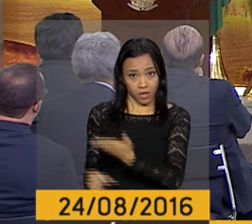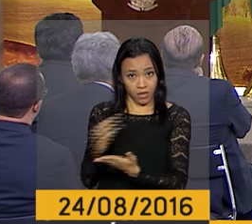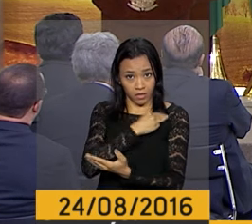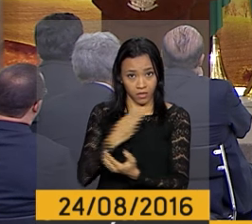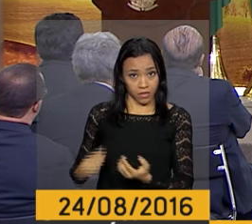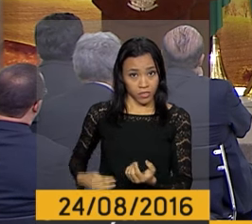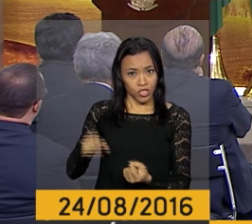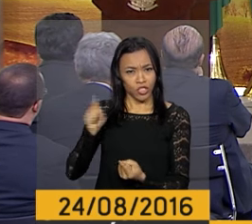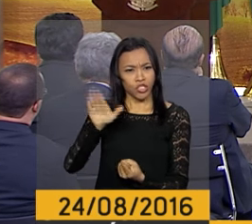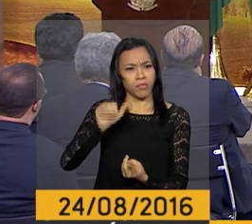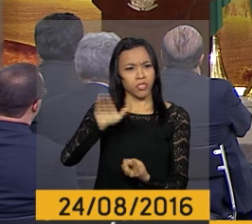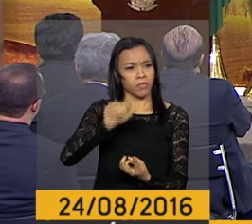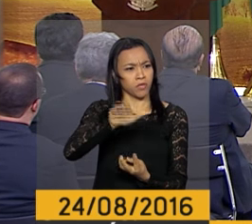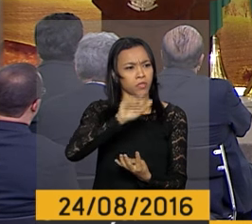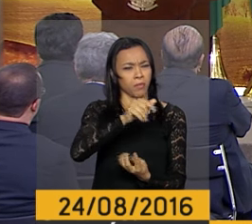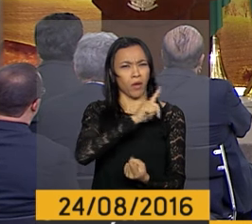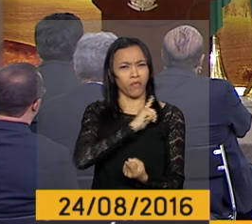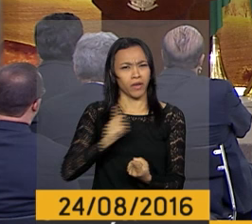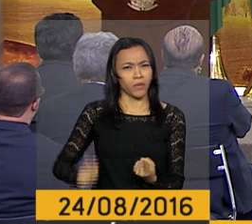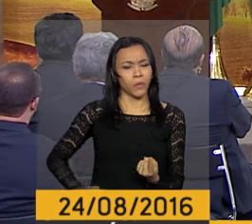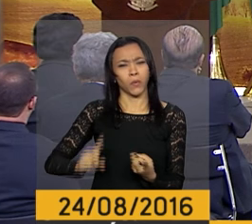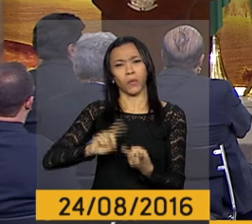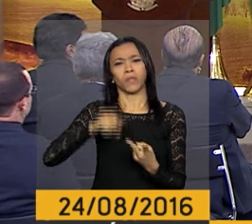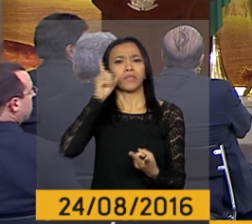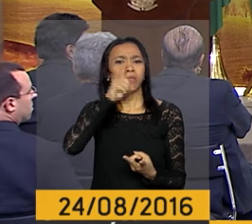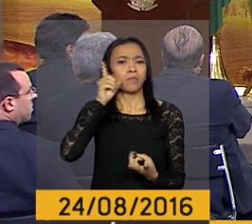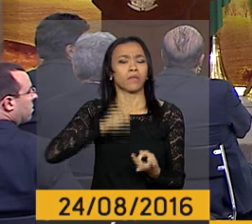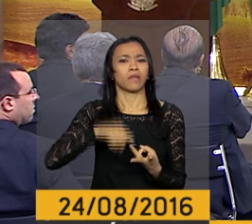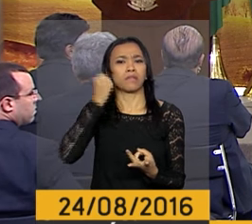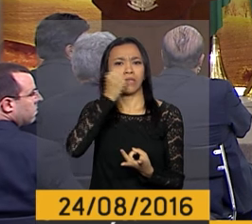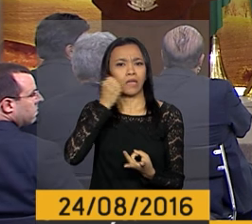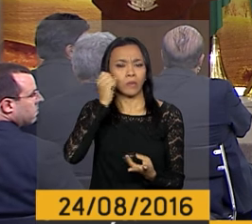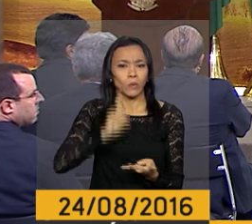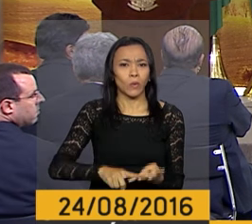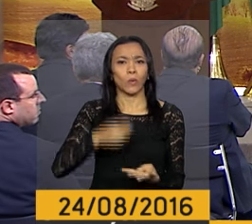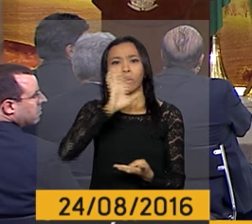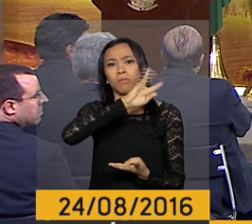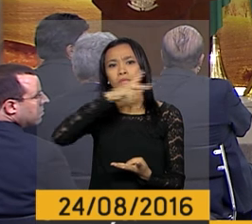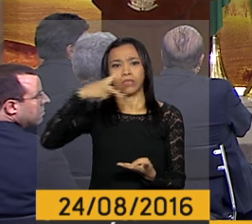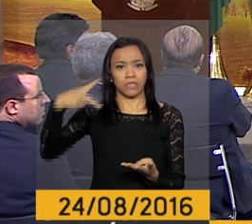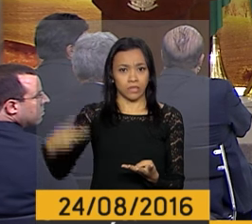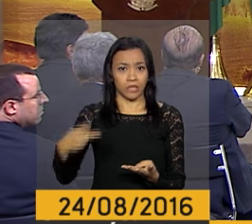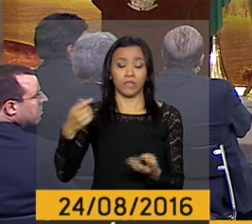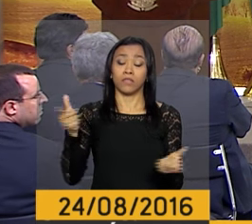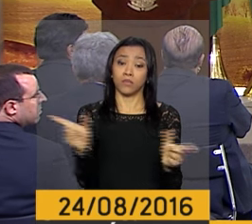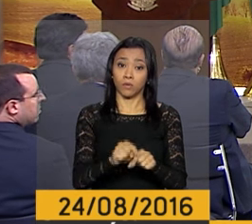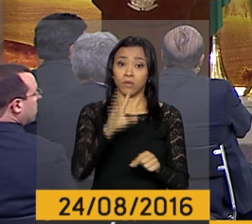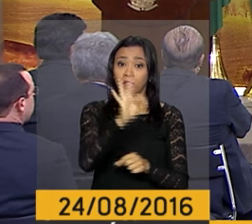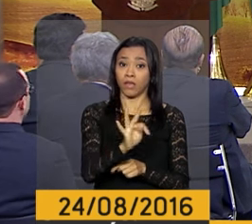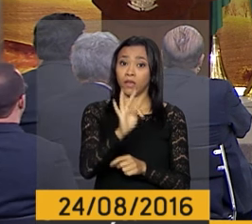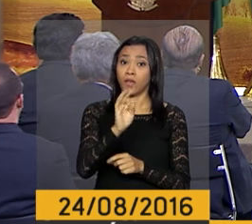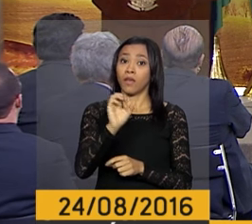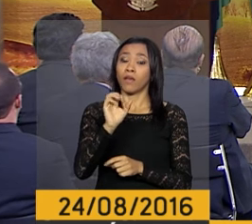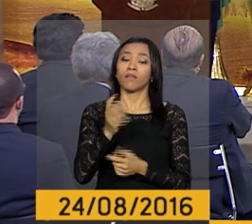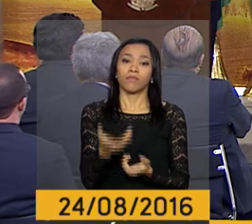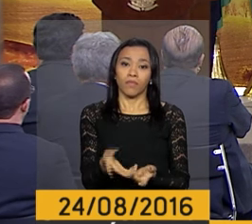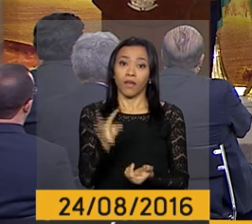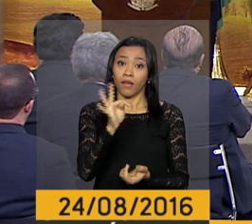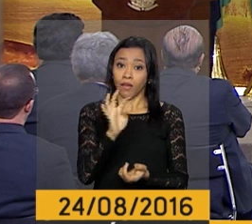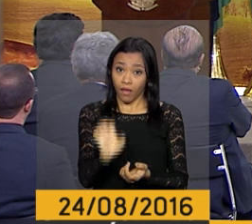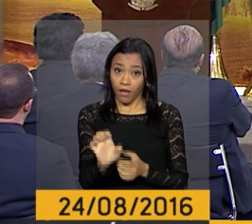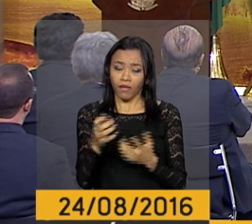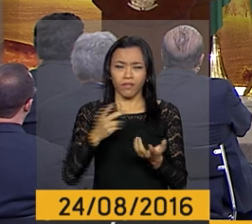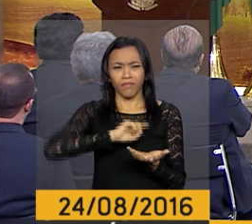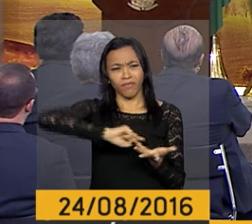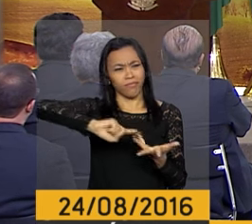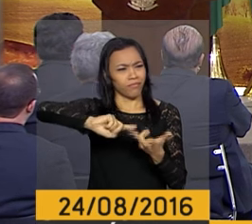reunir tantas autoridades, governadores, senadores, deputados federais, o presidente do Tribunal Superior Eleitoral, a toda a